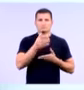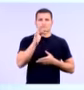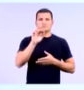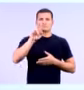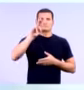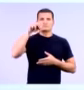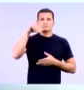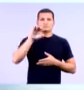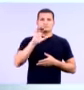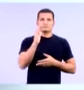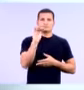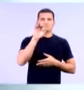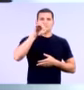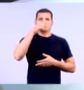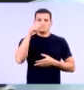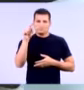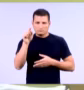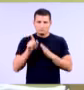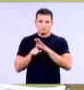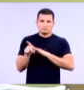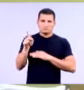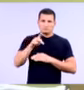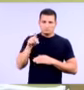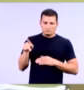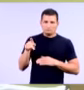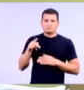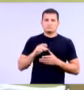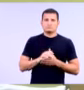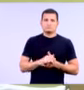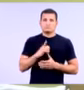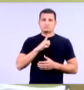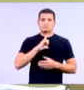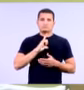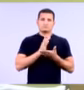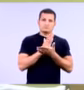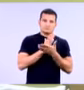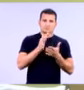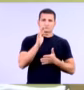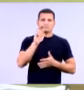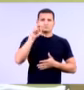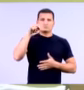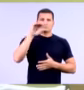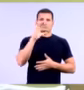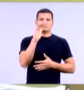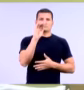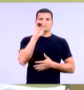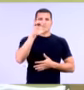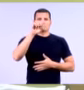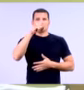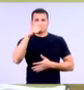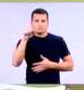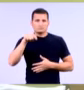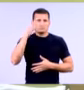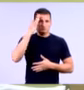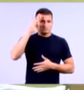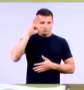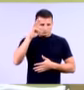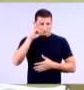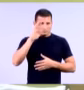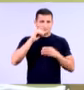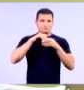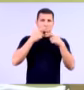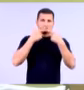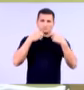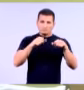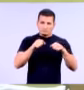Né, professora Anabela? Nós temos algumas funções que são principais na nossa linguagem, né, que a professora Tayane